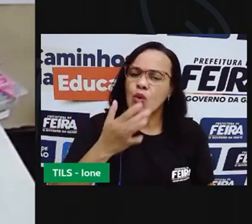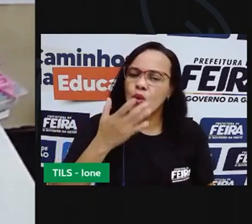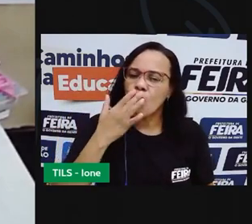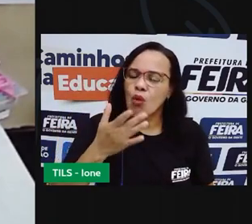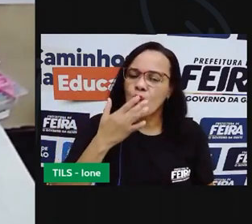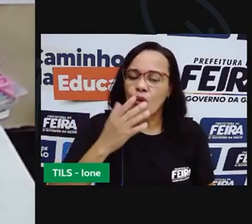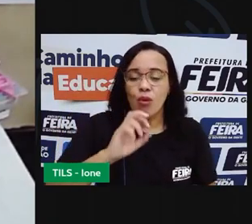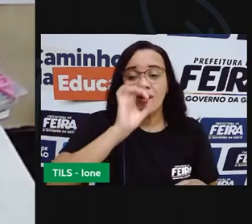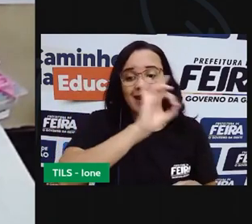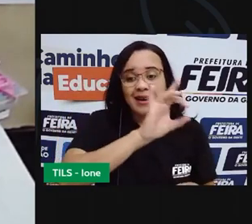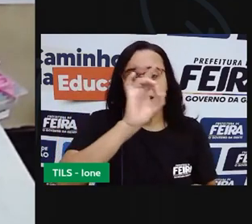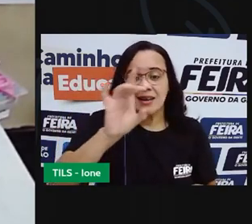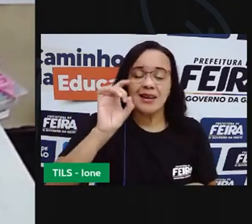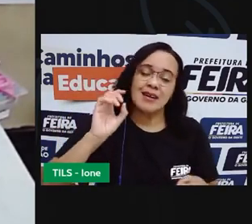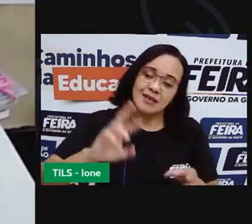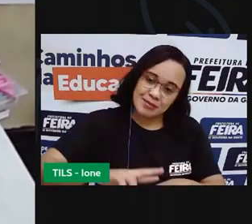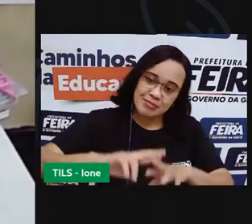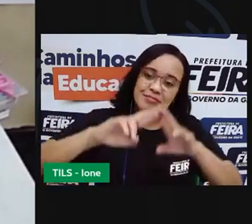de cor.